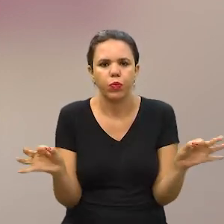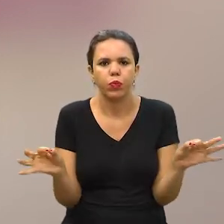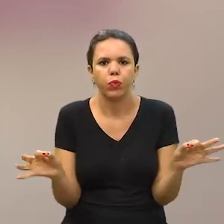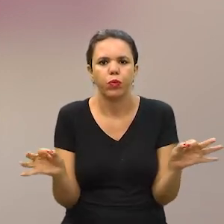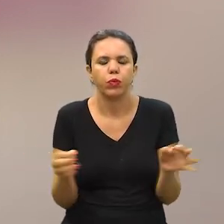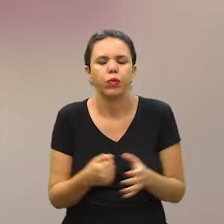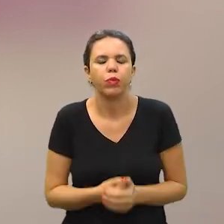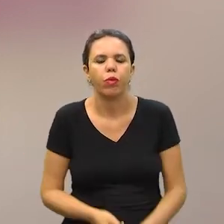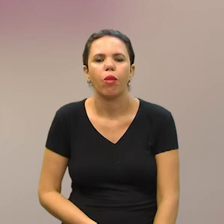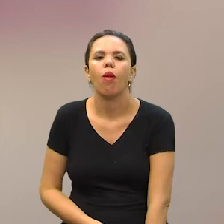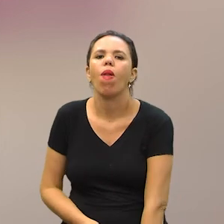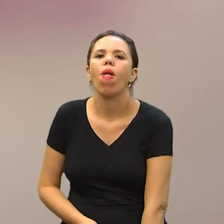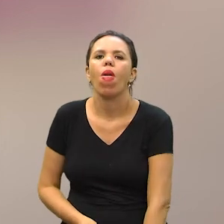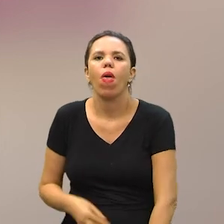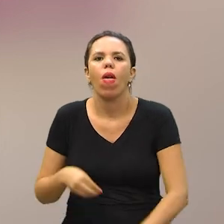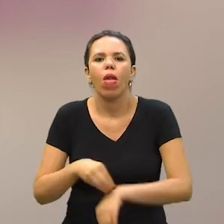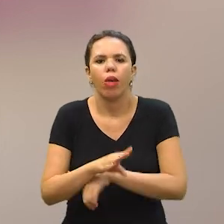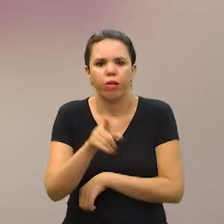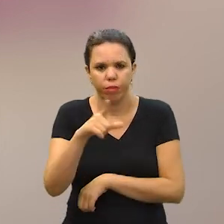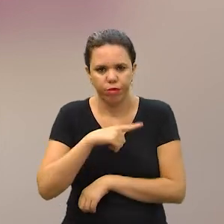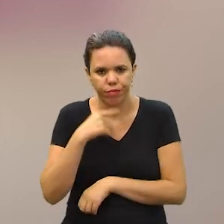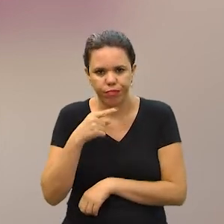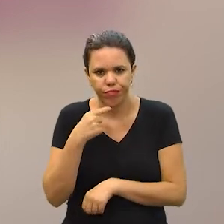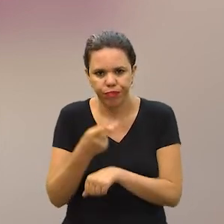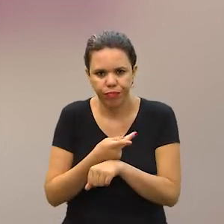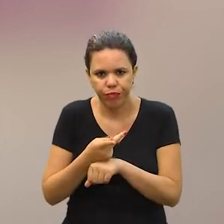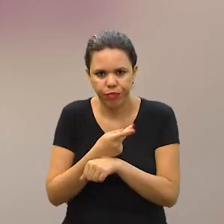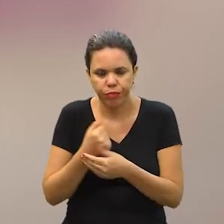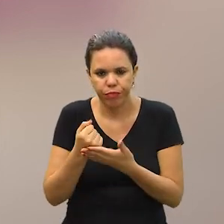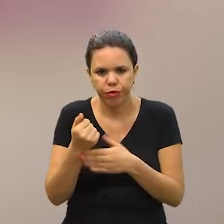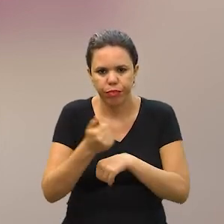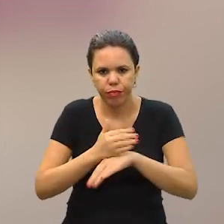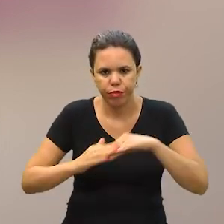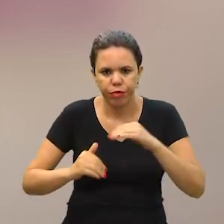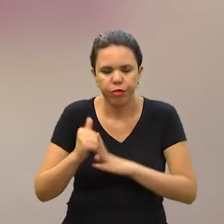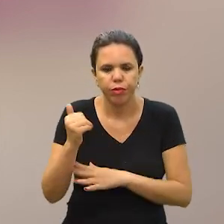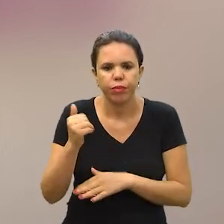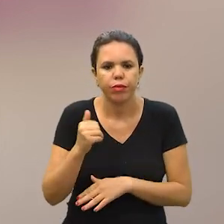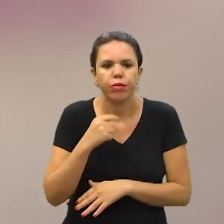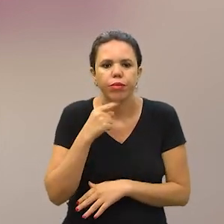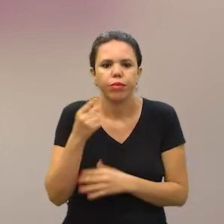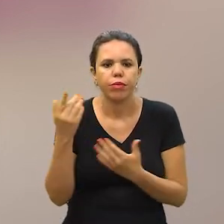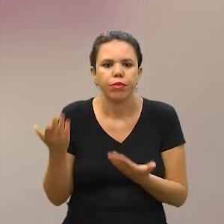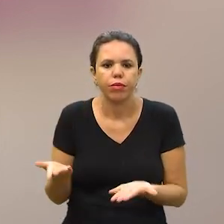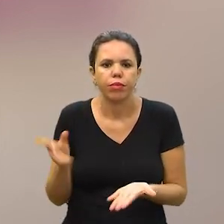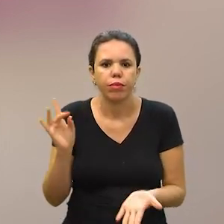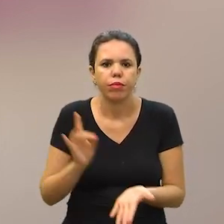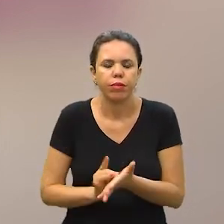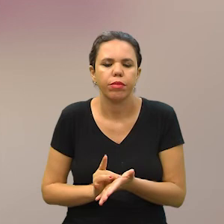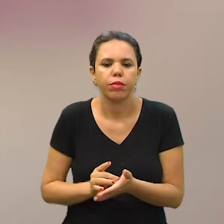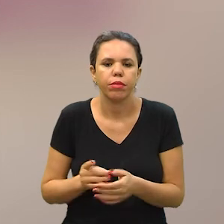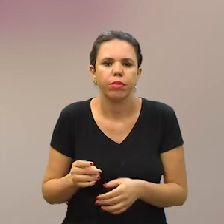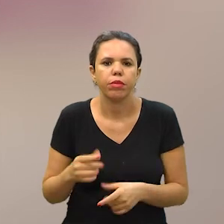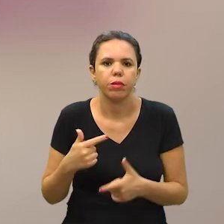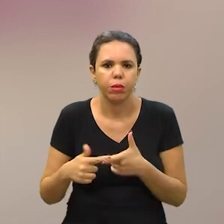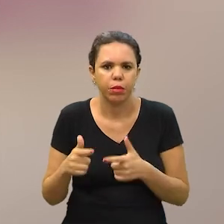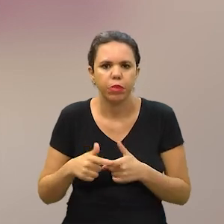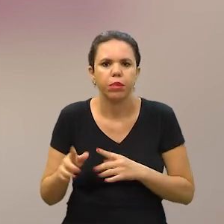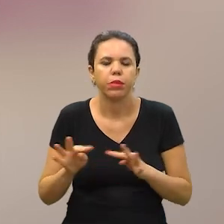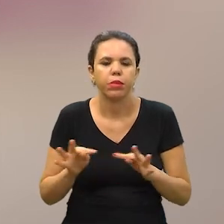o manejo. Então, a dica que eu dou é: você tem uma dúvida, procura uma ajuda profissional, tira essa dúvida, e se realmente for um